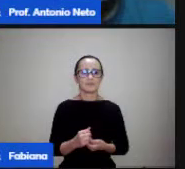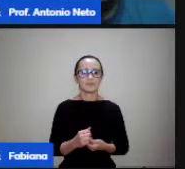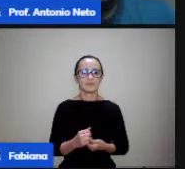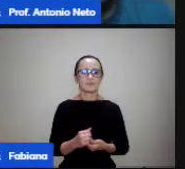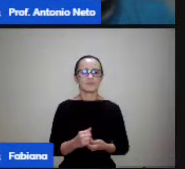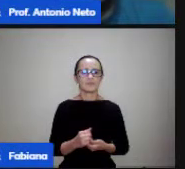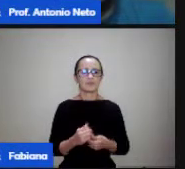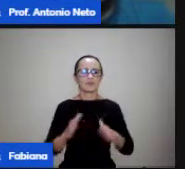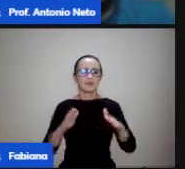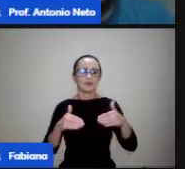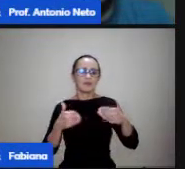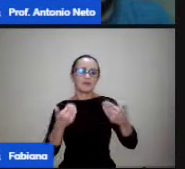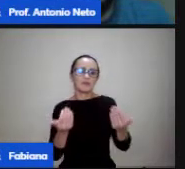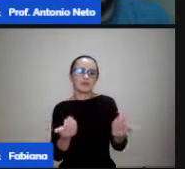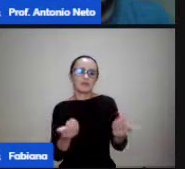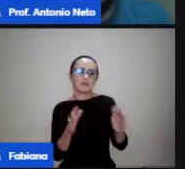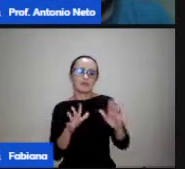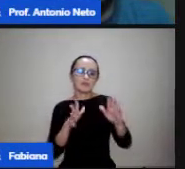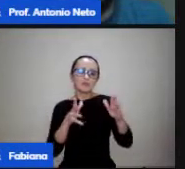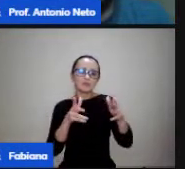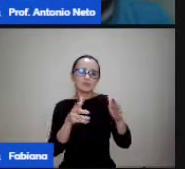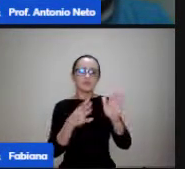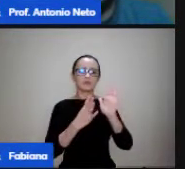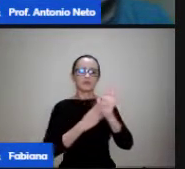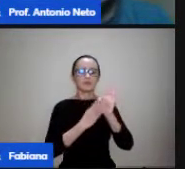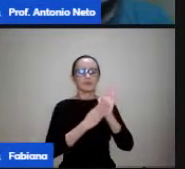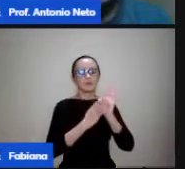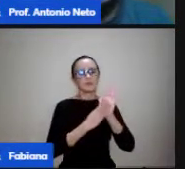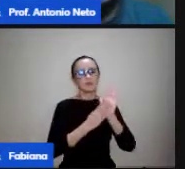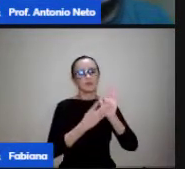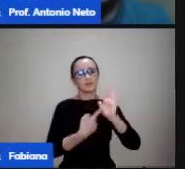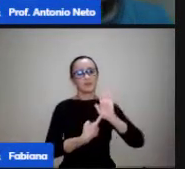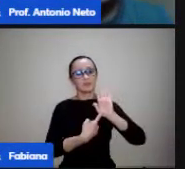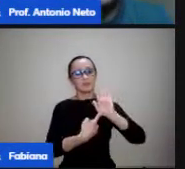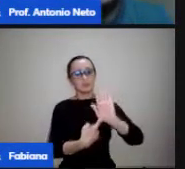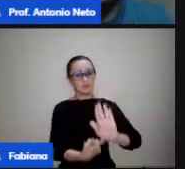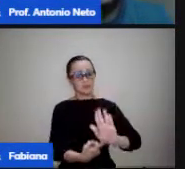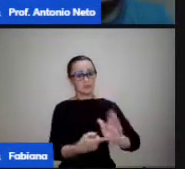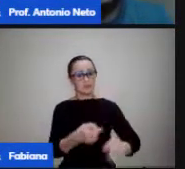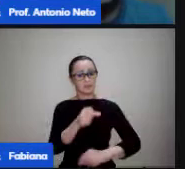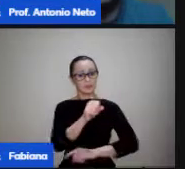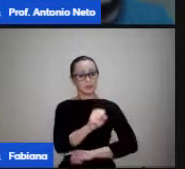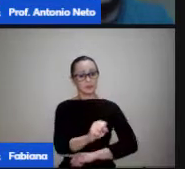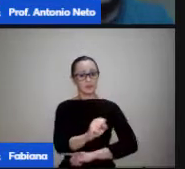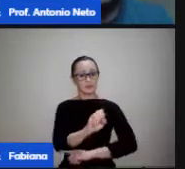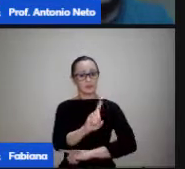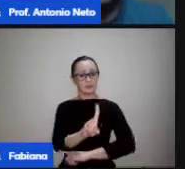Bom, então toda a proposta que nós já trouxemos em relação à SDI,